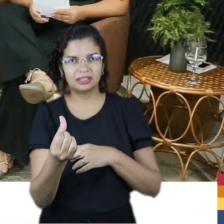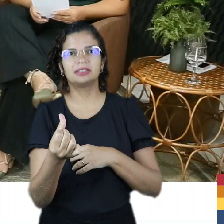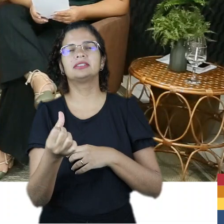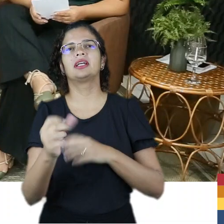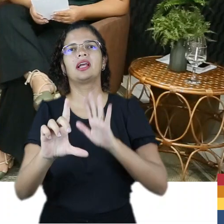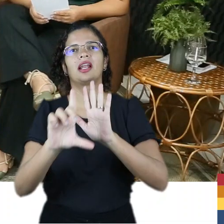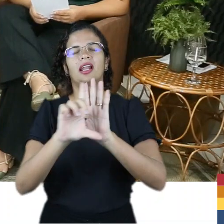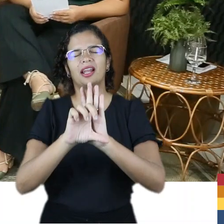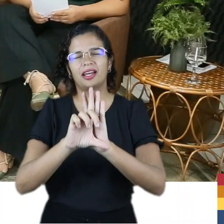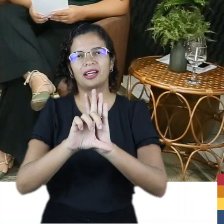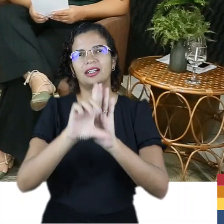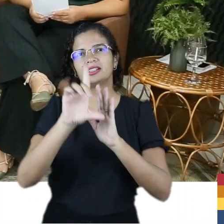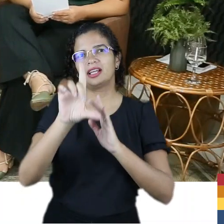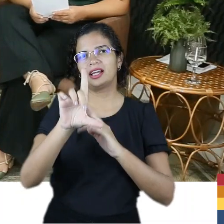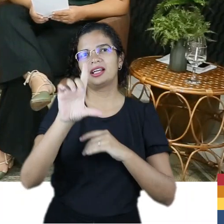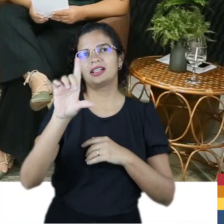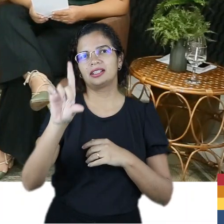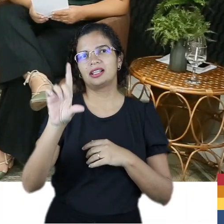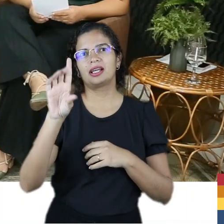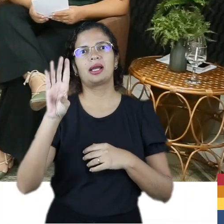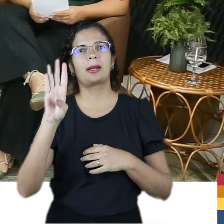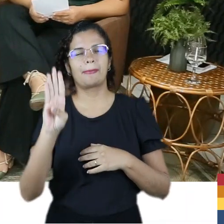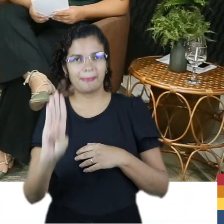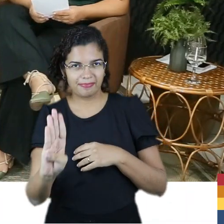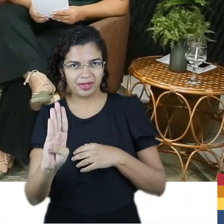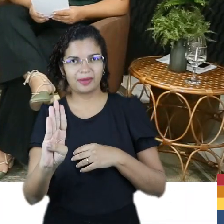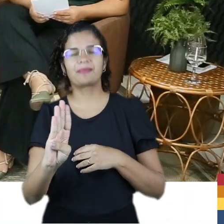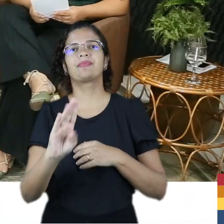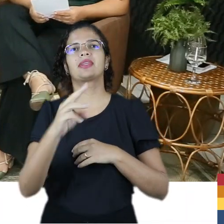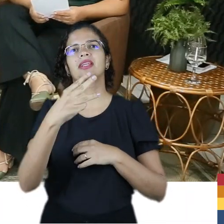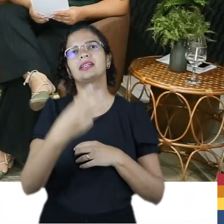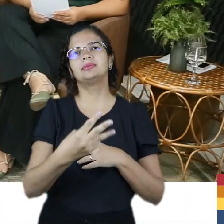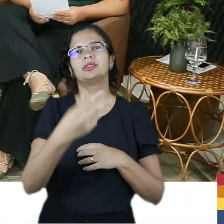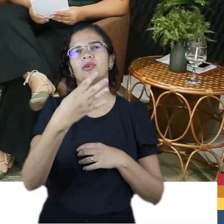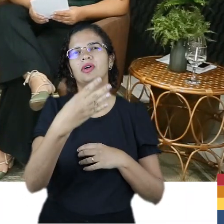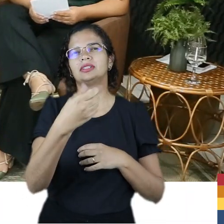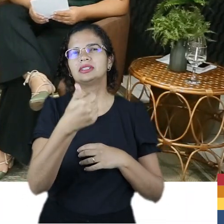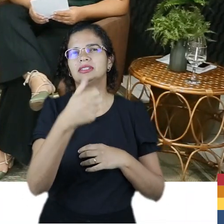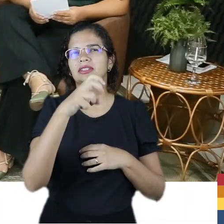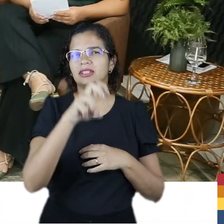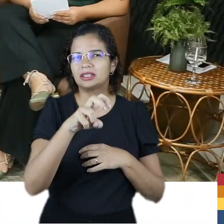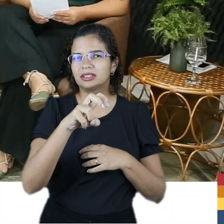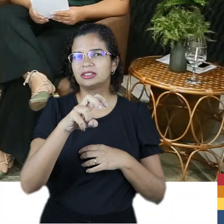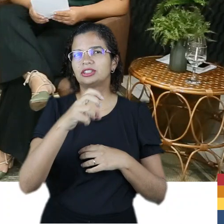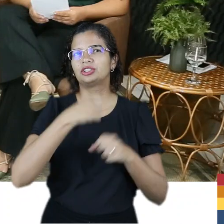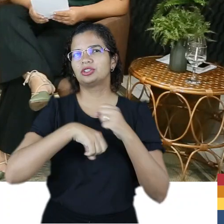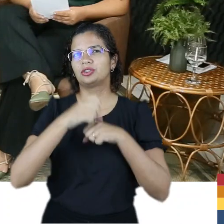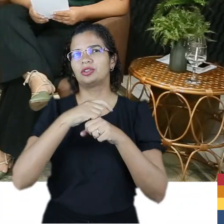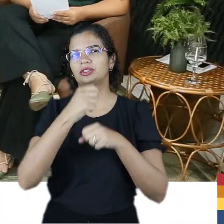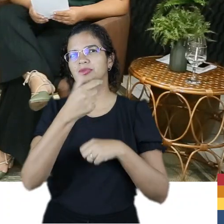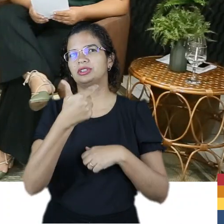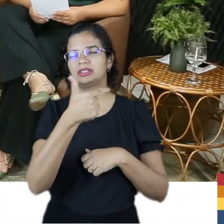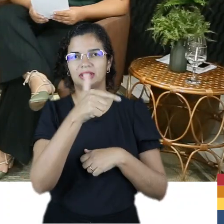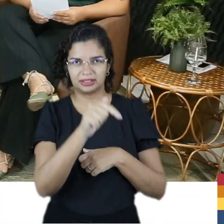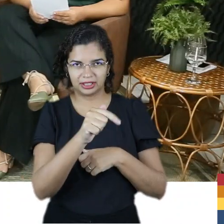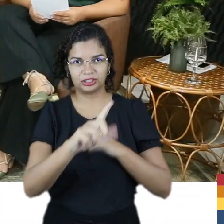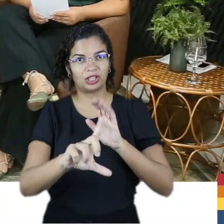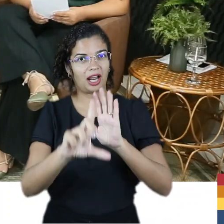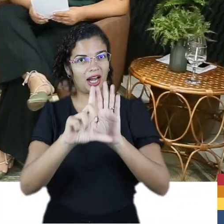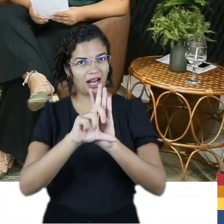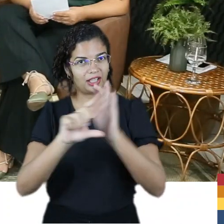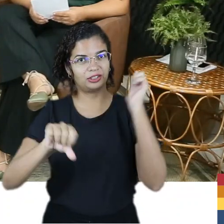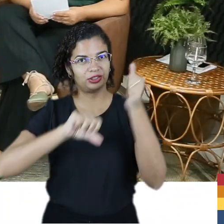operacionalizar esse quinto itinerário. Então, qual é o direcionamento da nossa fala? Então, nós iremos